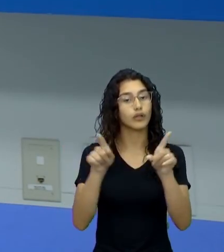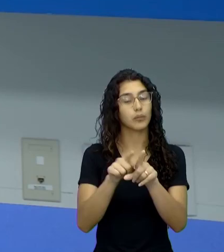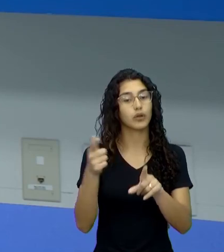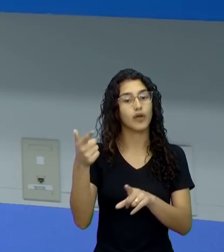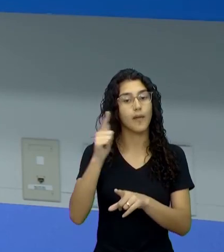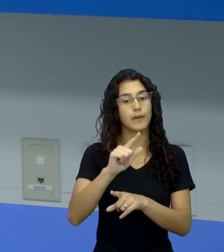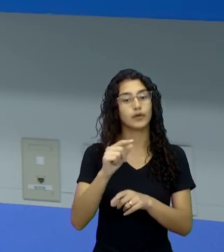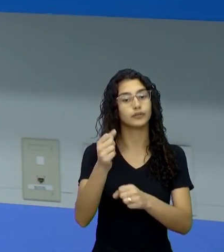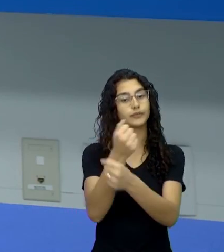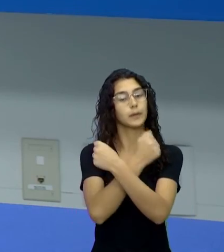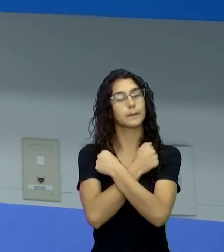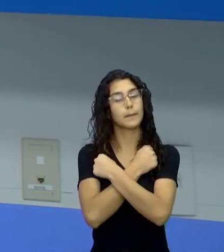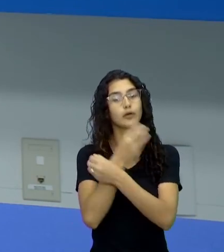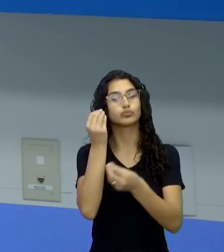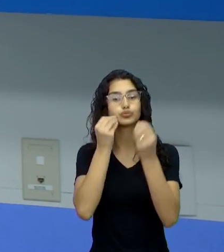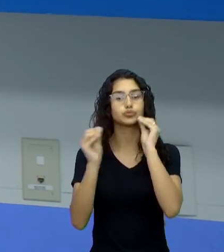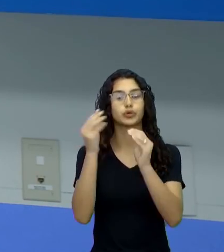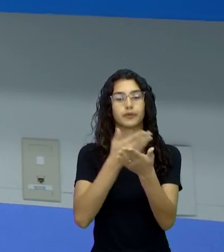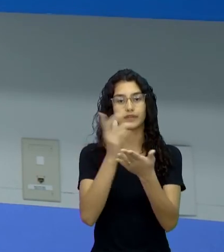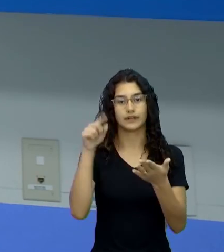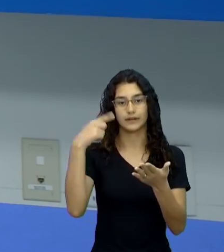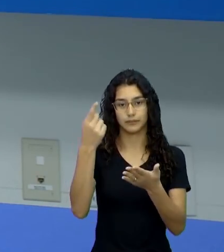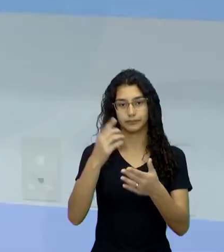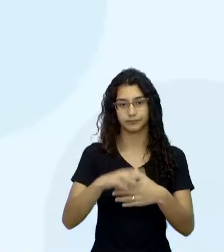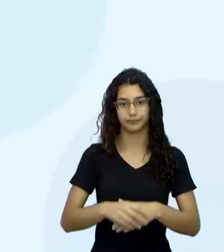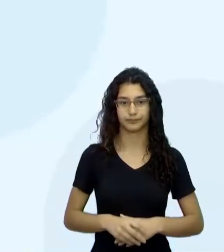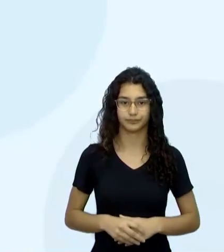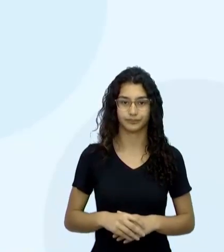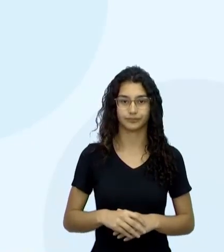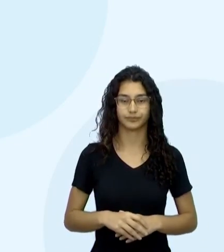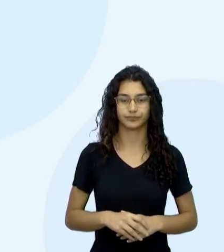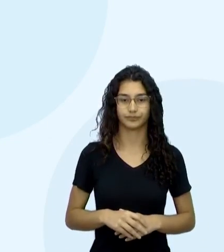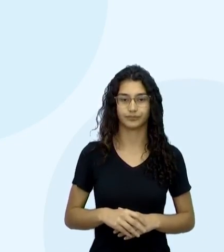novamente um grande beijo e até